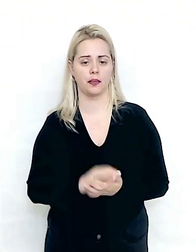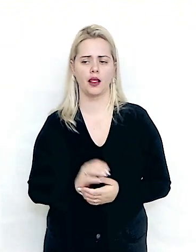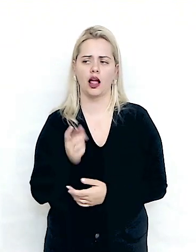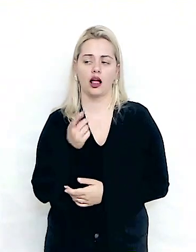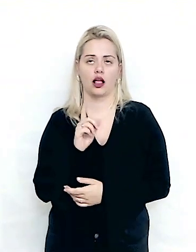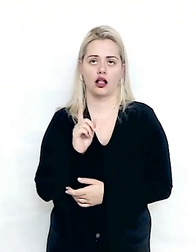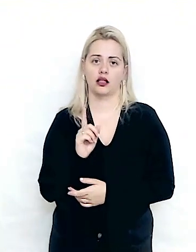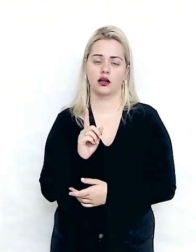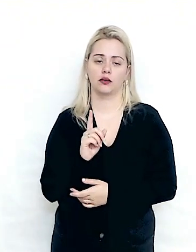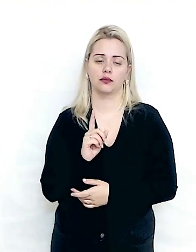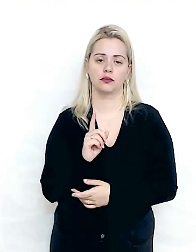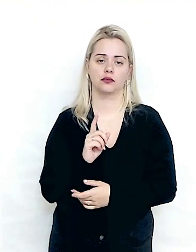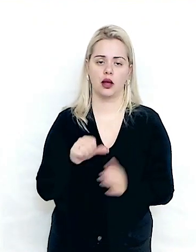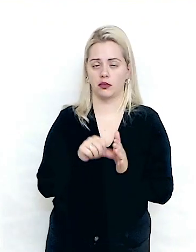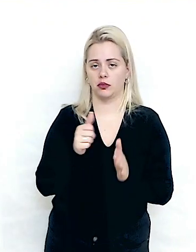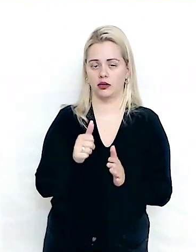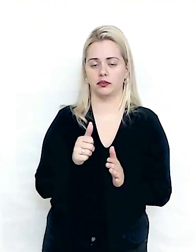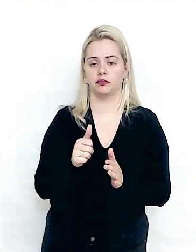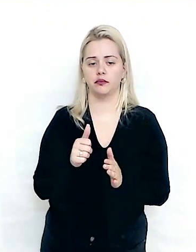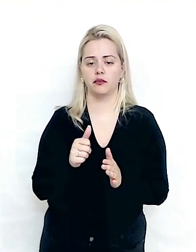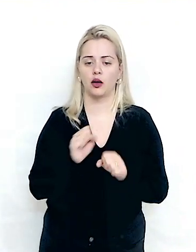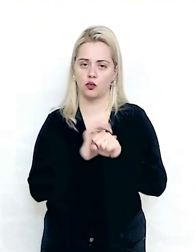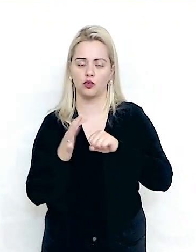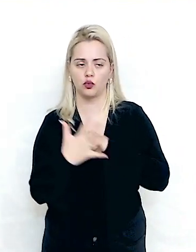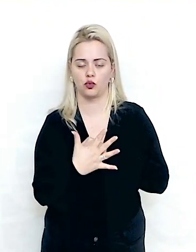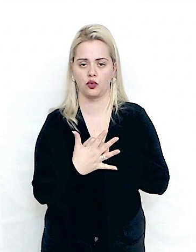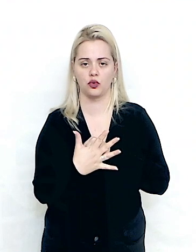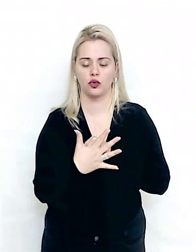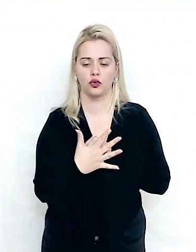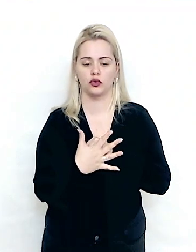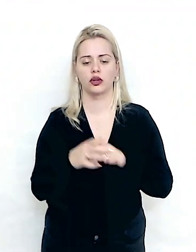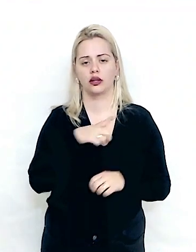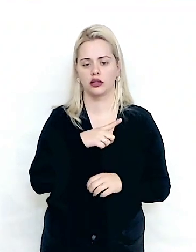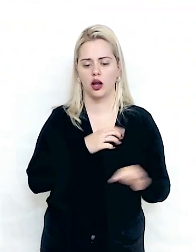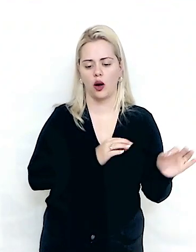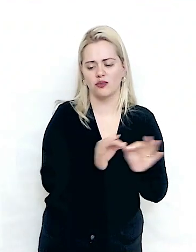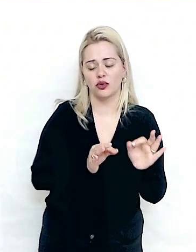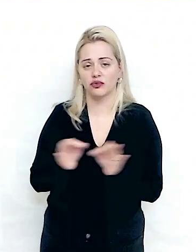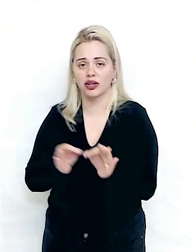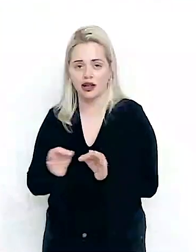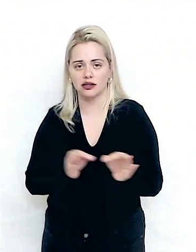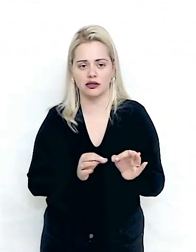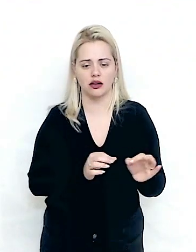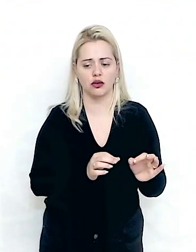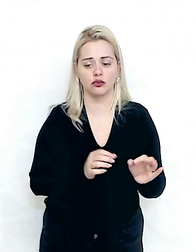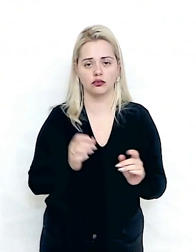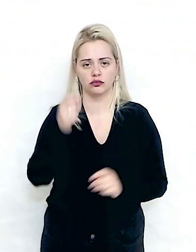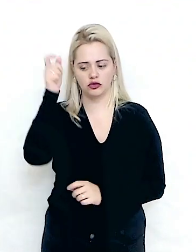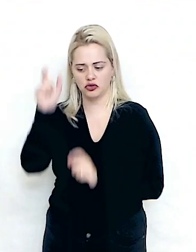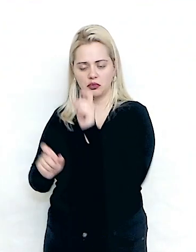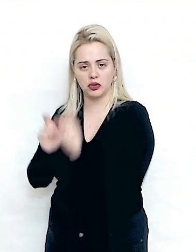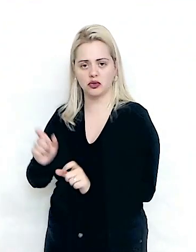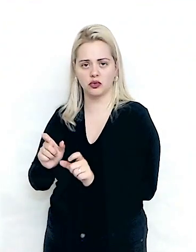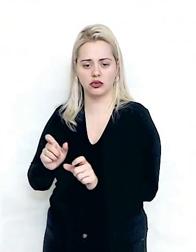é, em primeiro lugar, com a pandemia, as condições de movimentação de pessoas se deterioraram